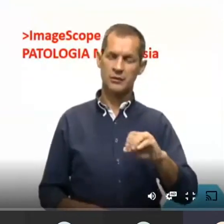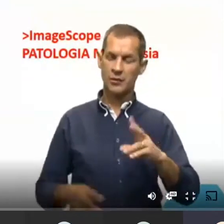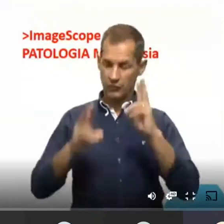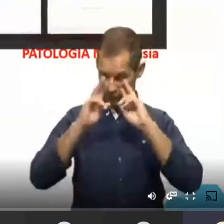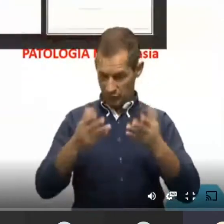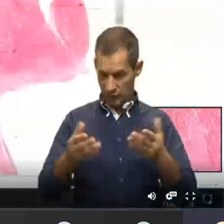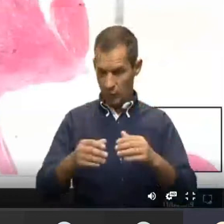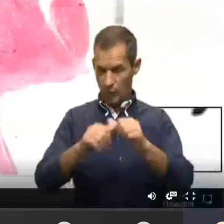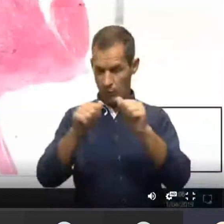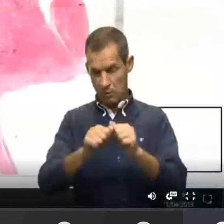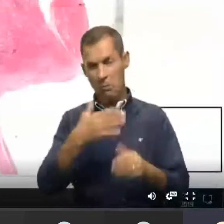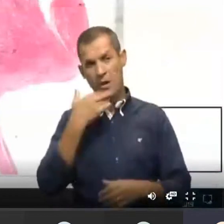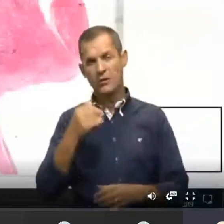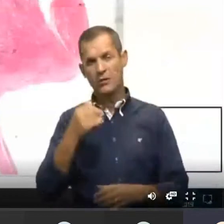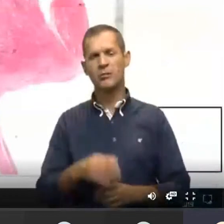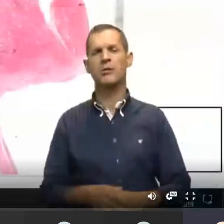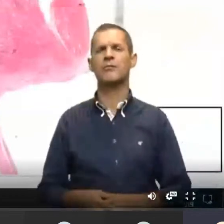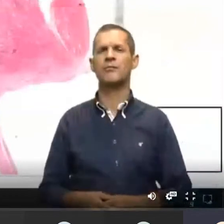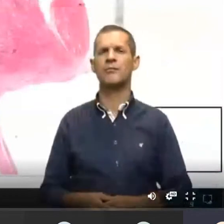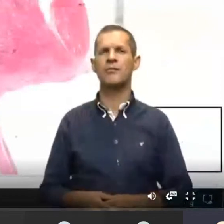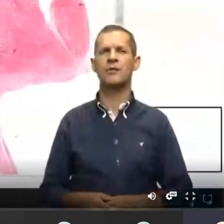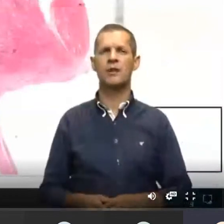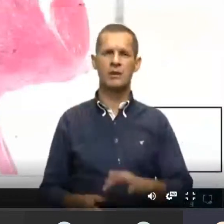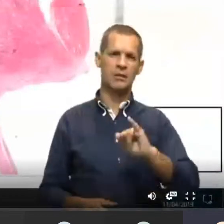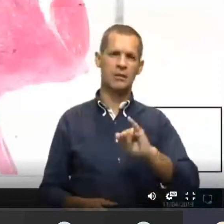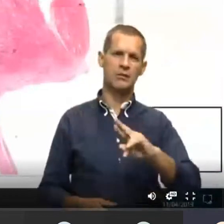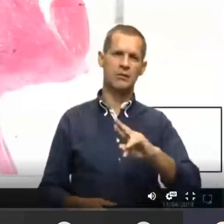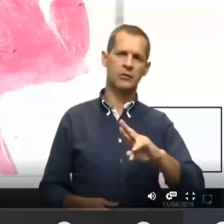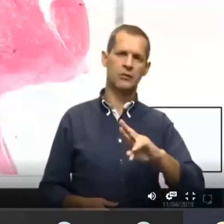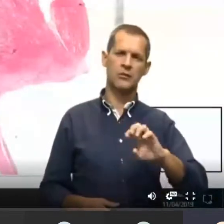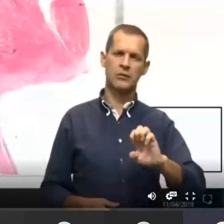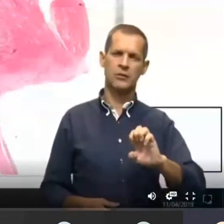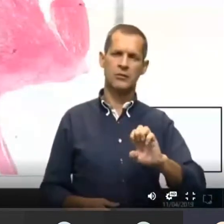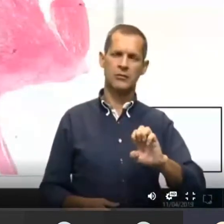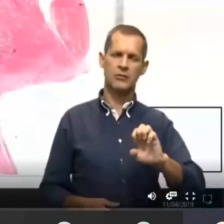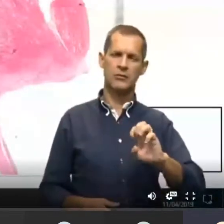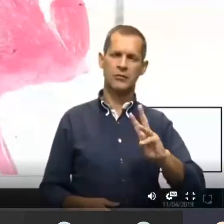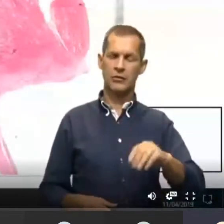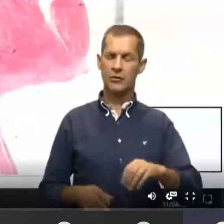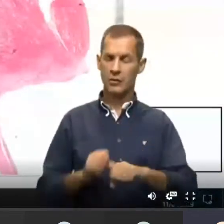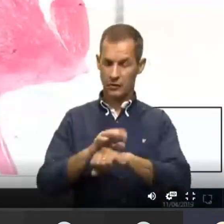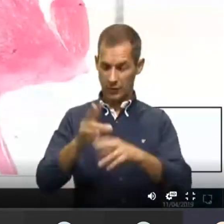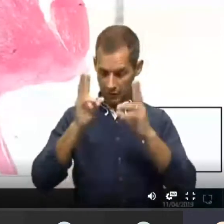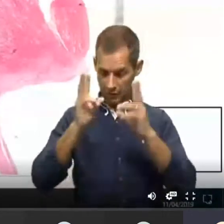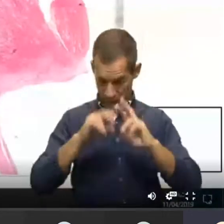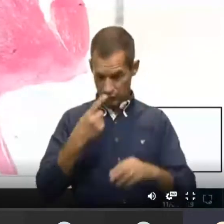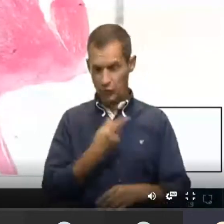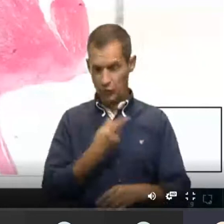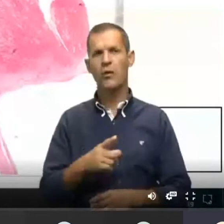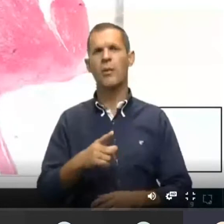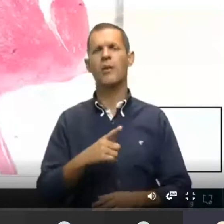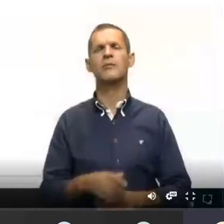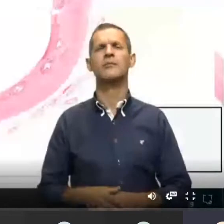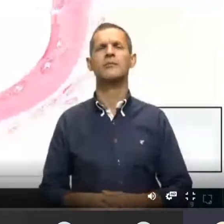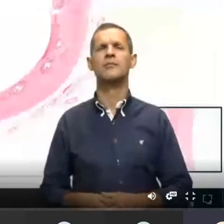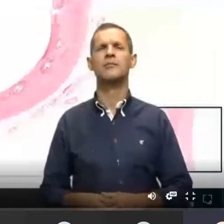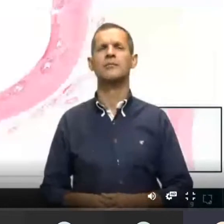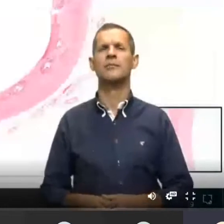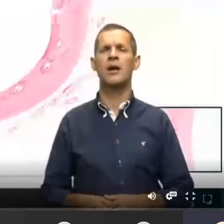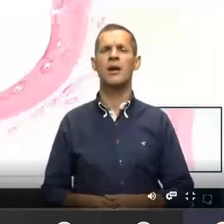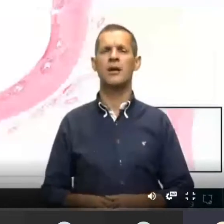pelo Imagescope. Ok? File, Open. A lâmina em questão que a gente vai pegar é